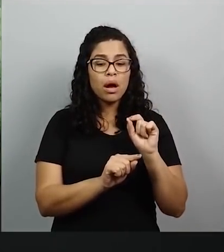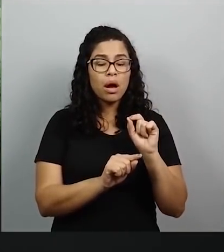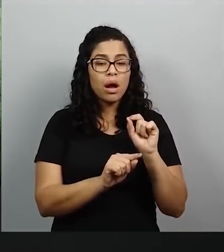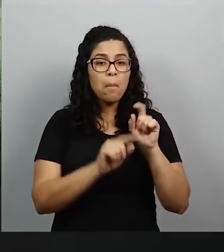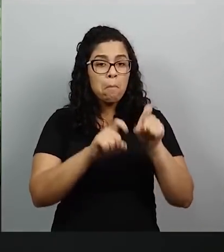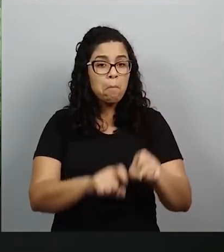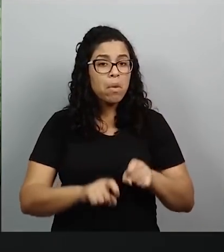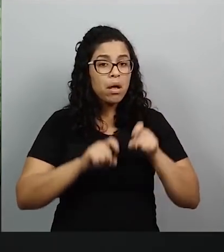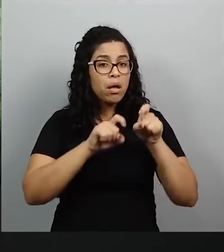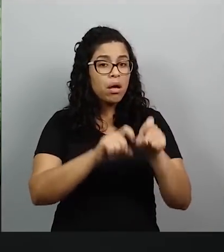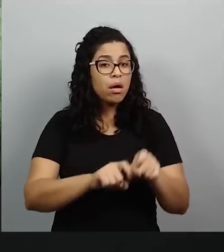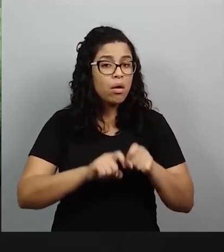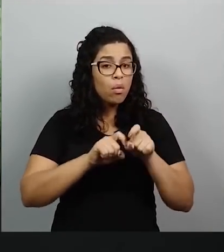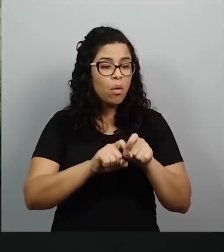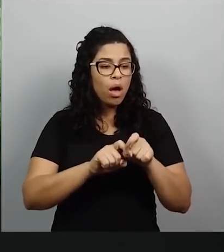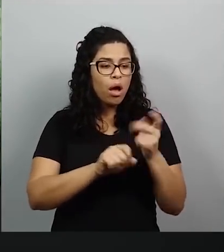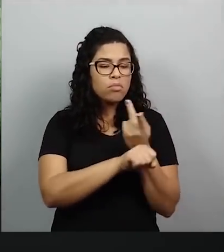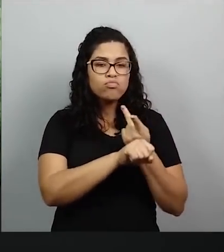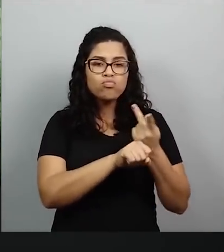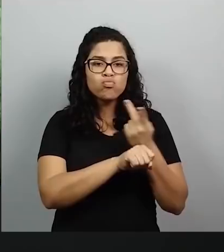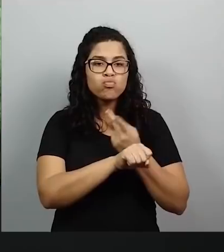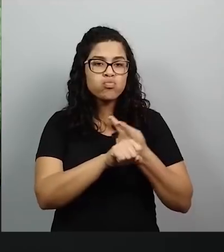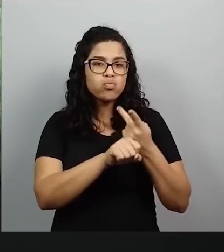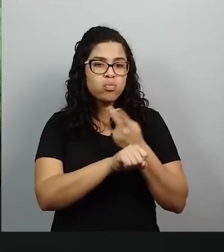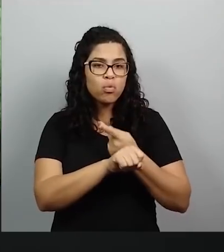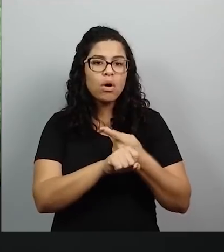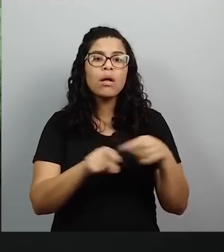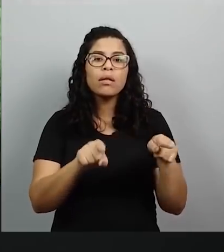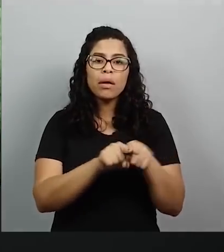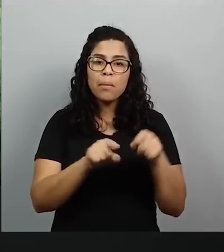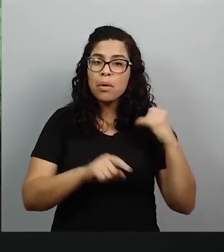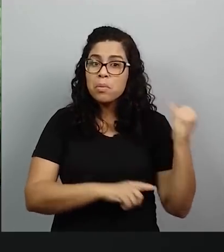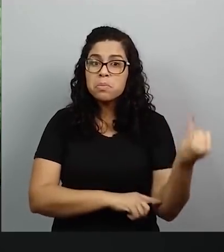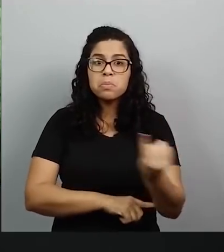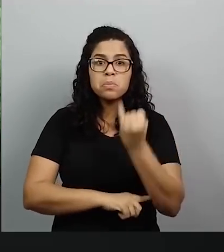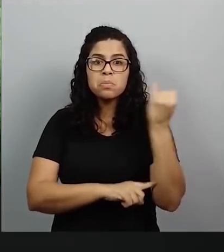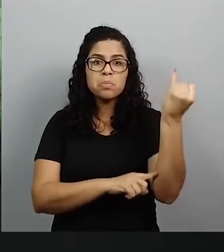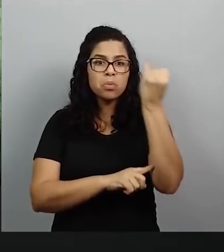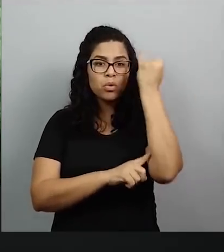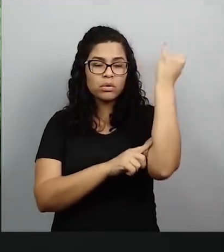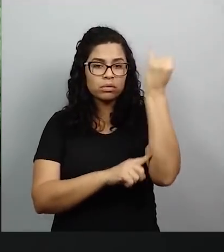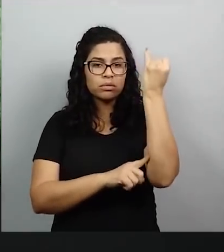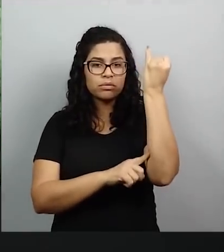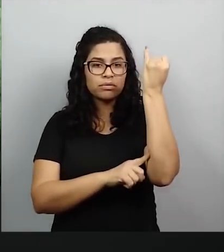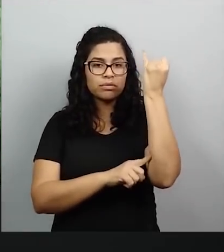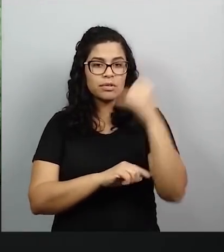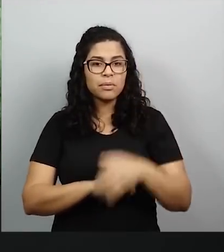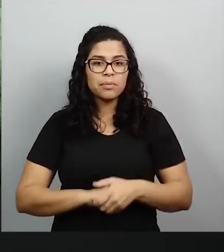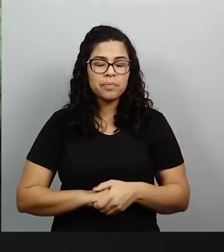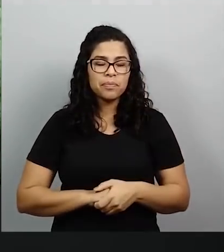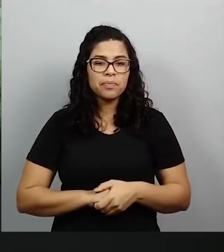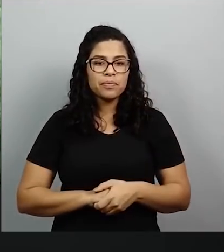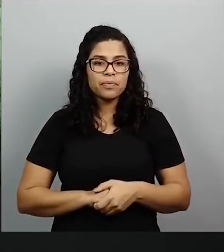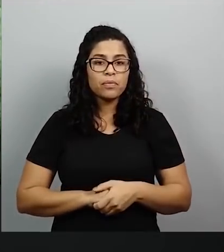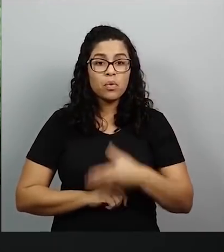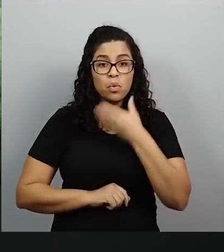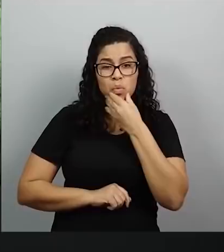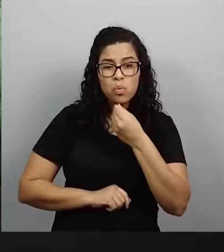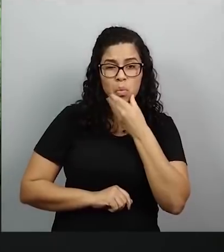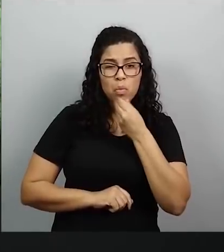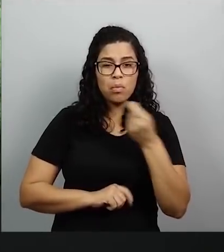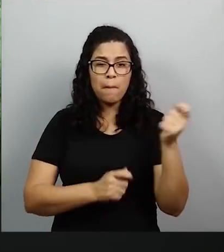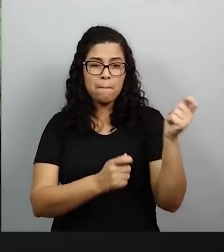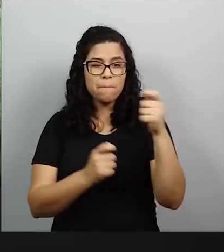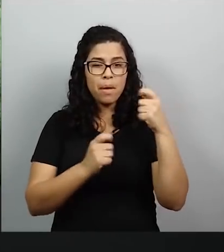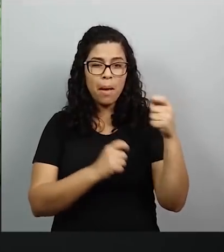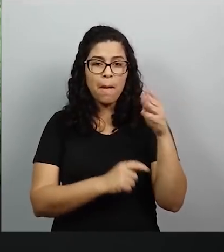de pecuária. A produção pecuária nessa época começa a ser importante. Os tropeiros, os bandeirantes